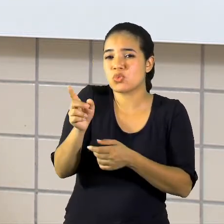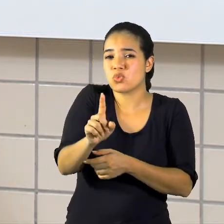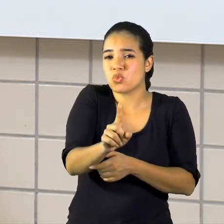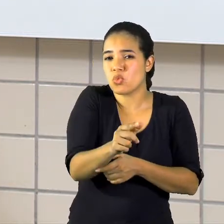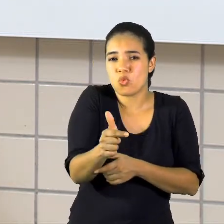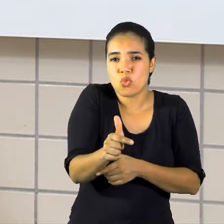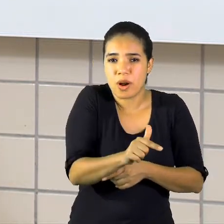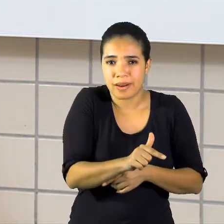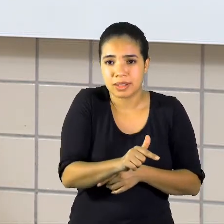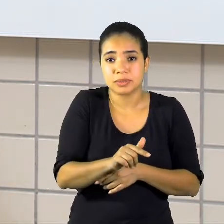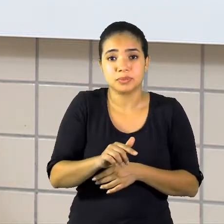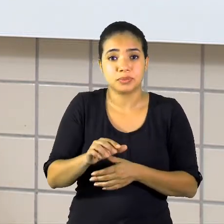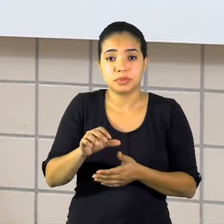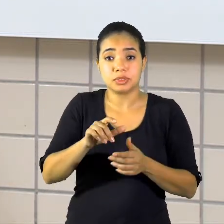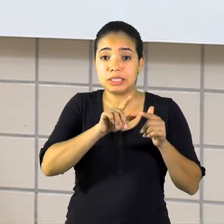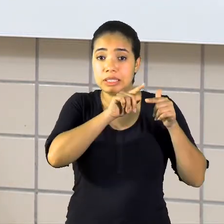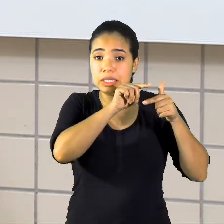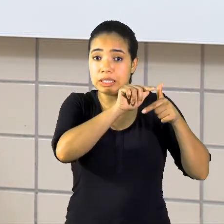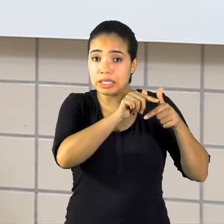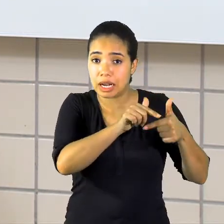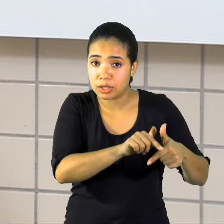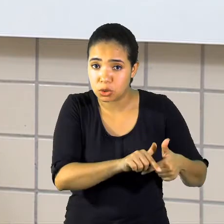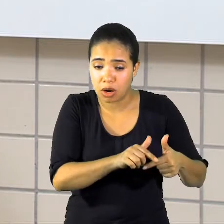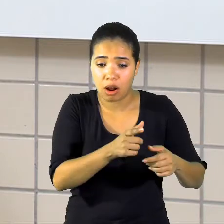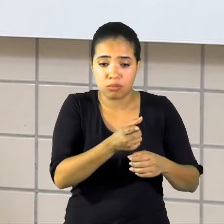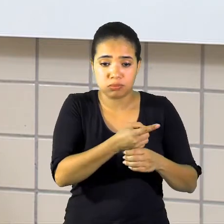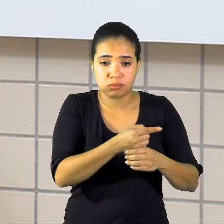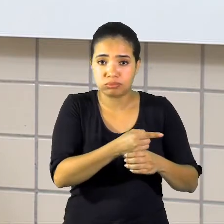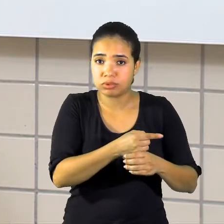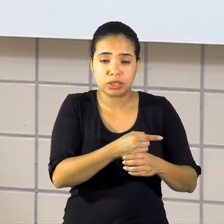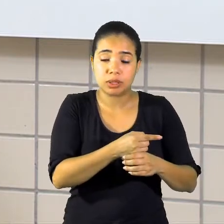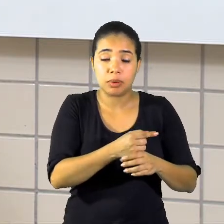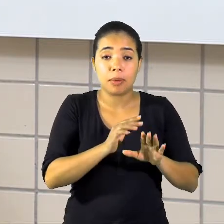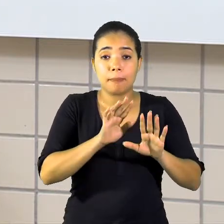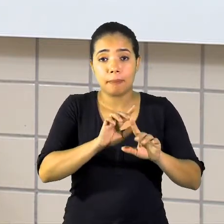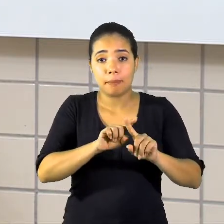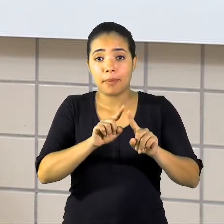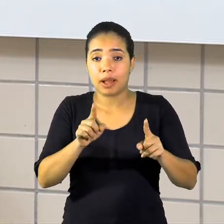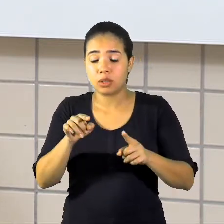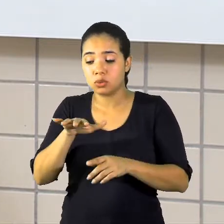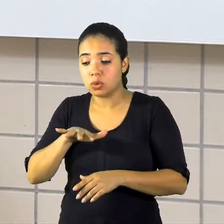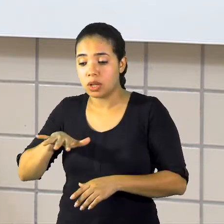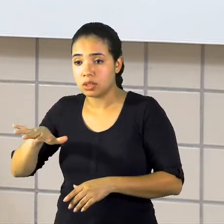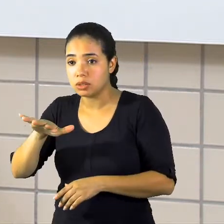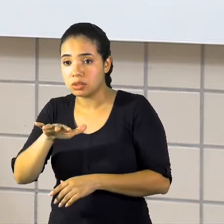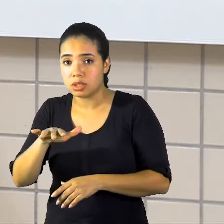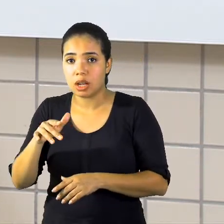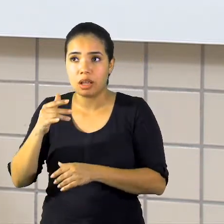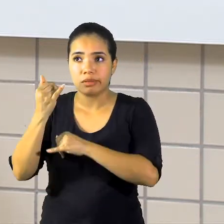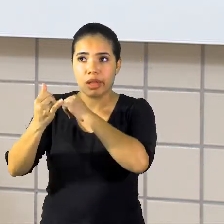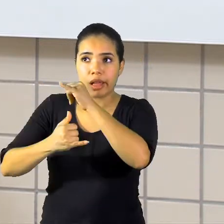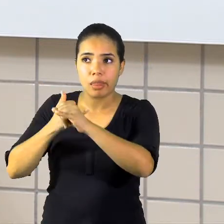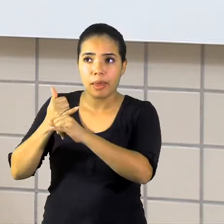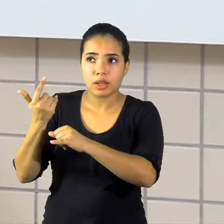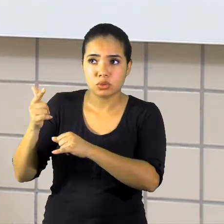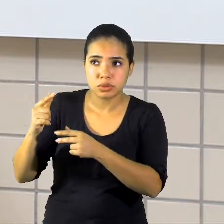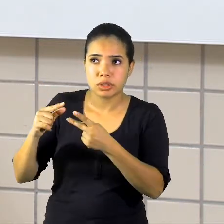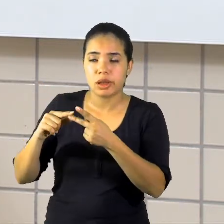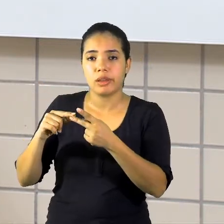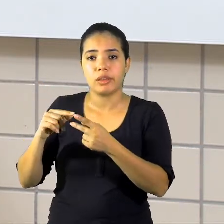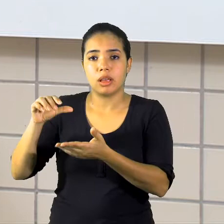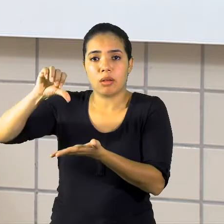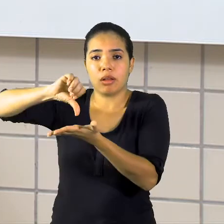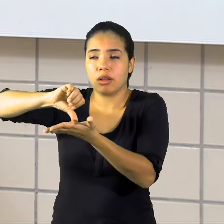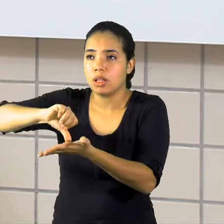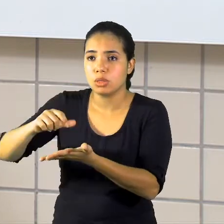não aquela bússola tradicional, mas, por exemplo, se eu estiver numa região onde não funciona a internet, não funciona o Google Maps,